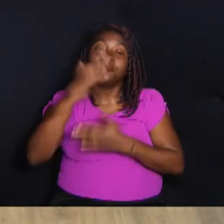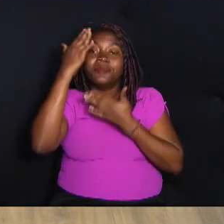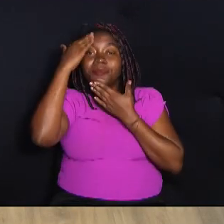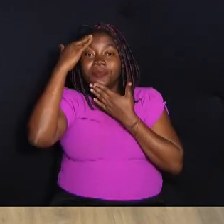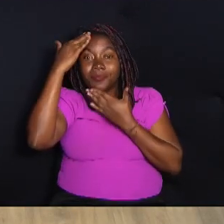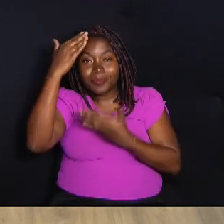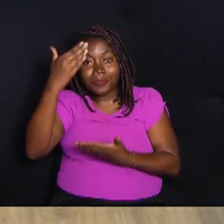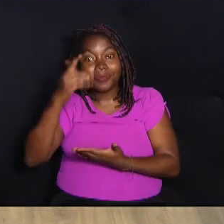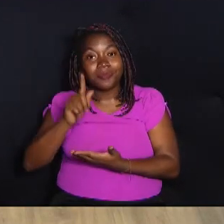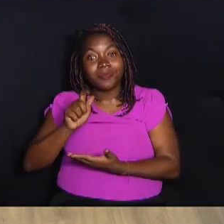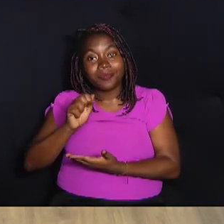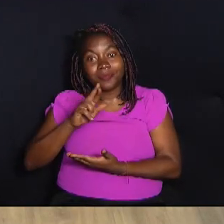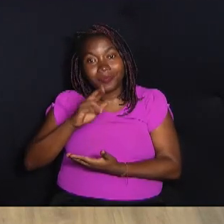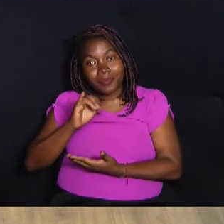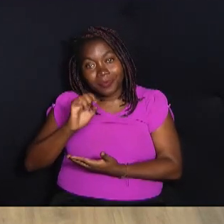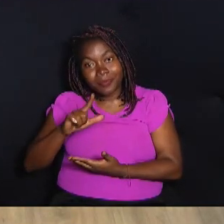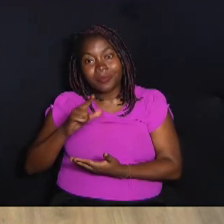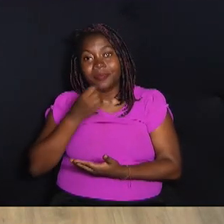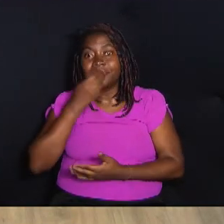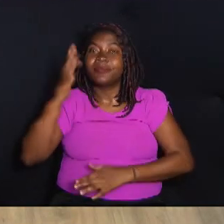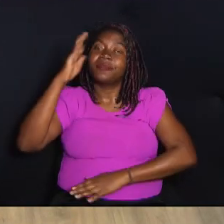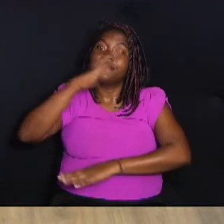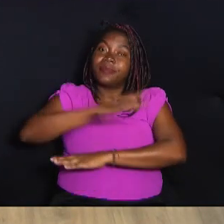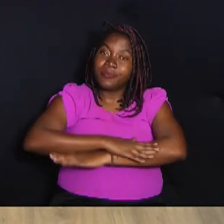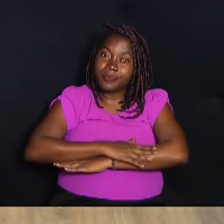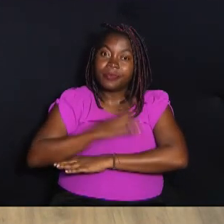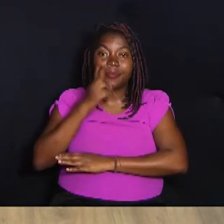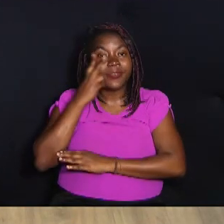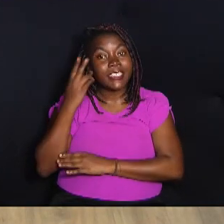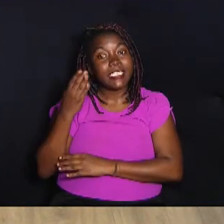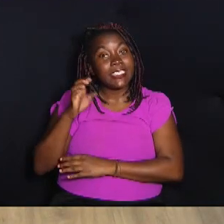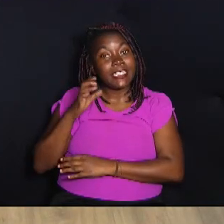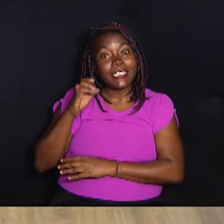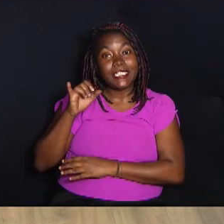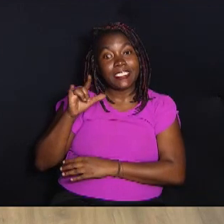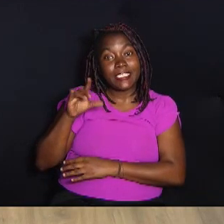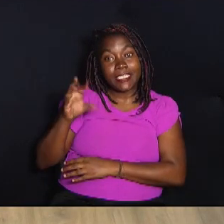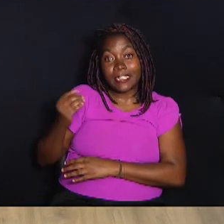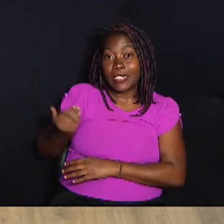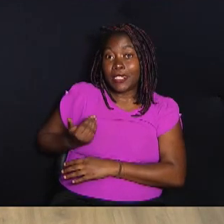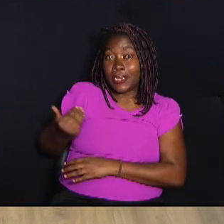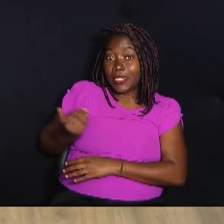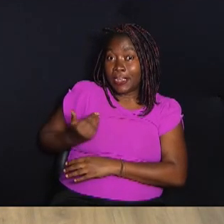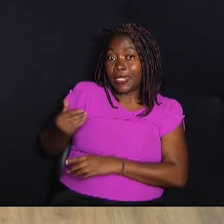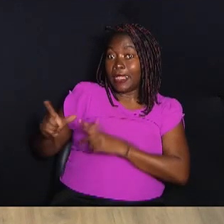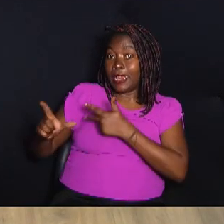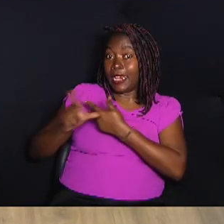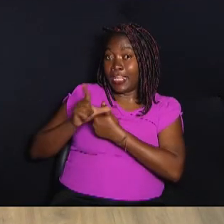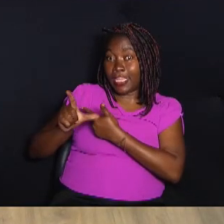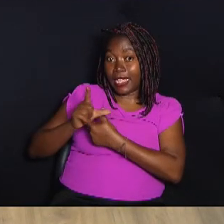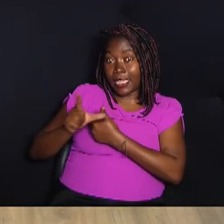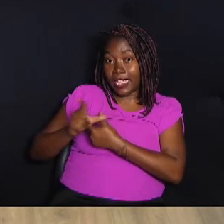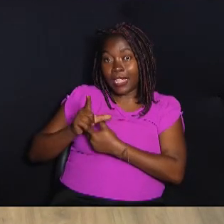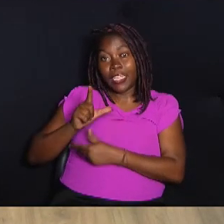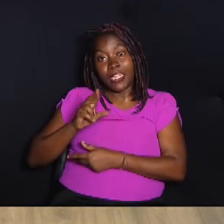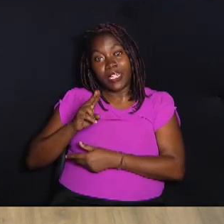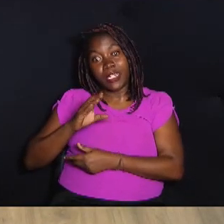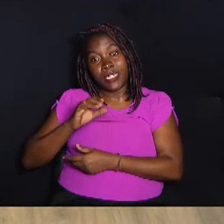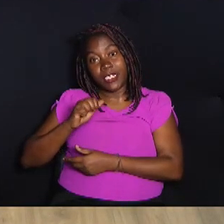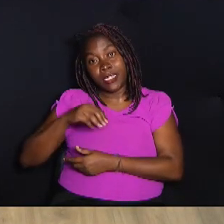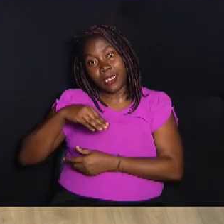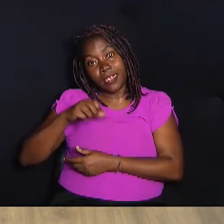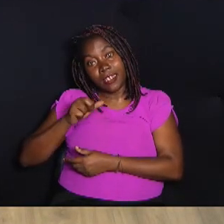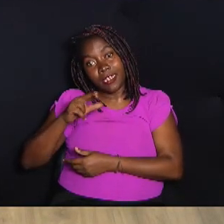Gabriel Castro, uma boa tarde. Vereador Cecílio Santos, companheiro de legislativo, Lucimária, seja